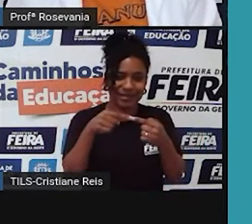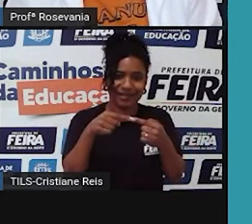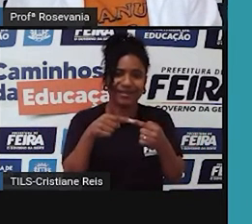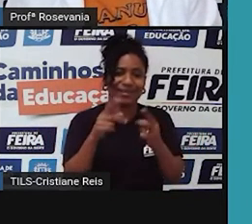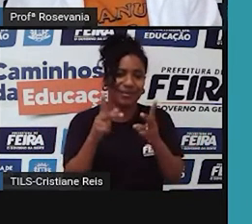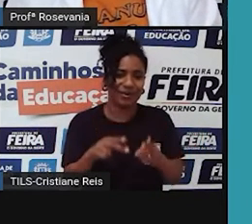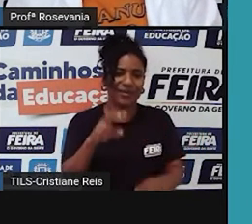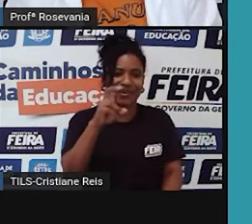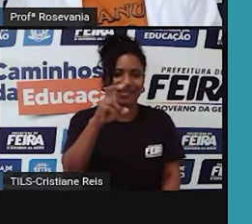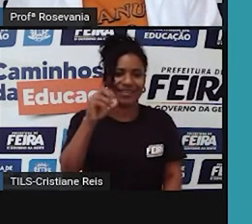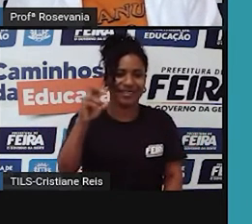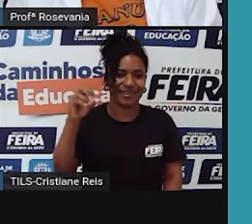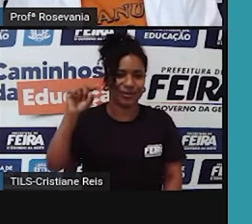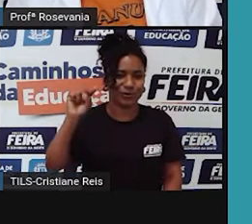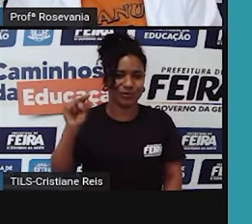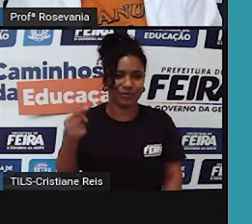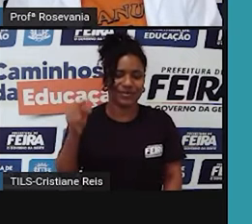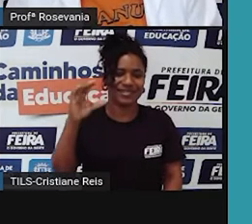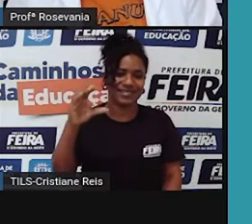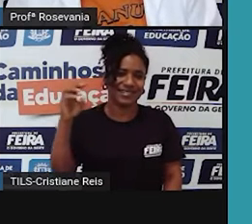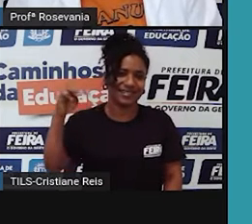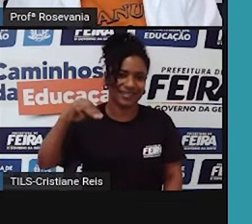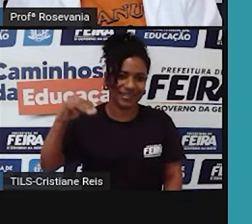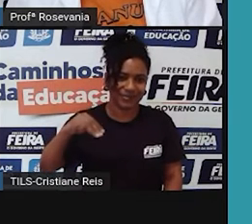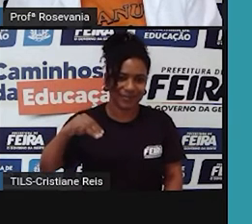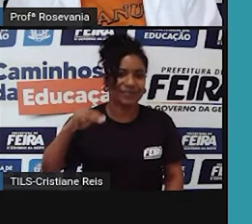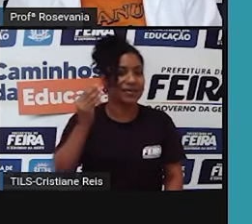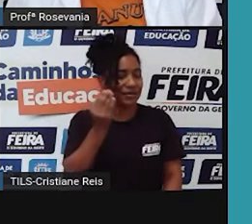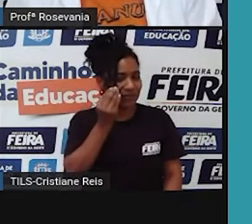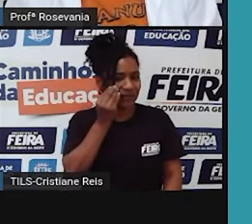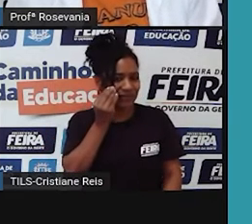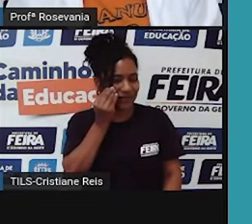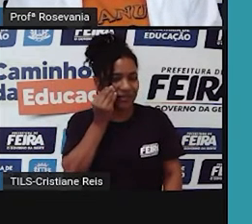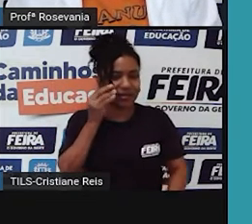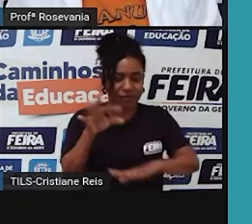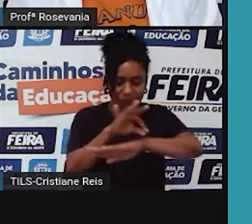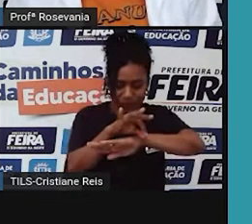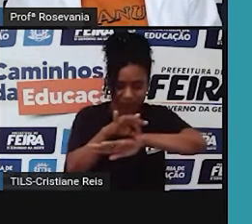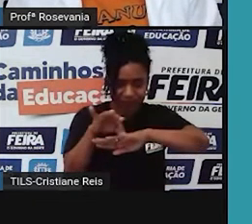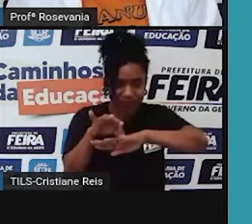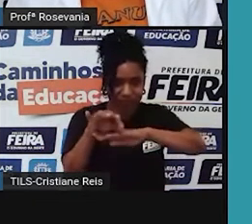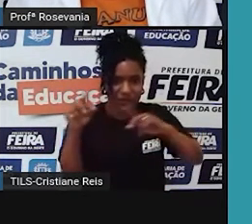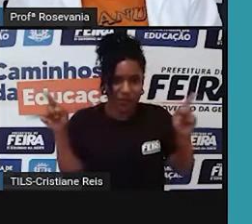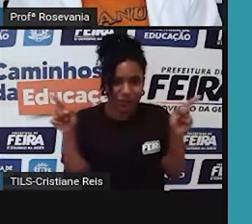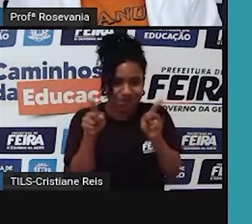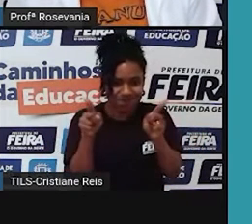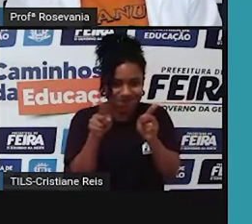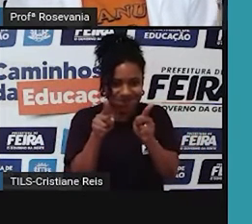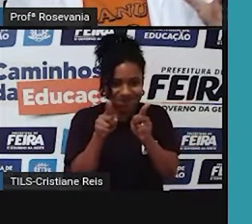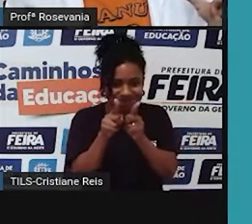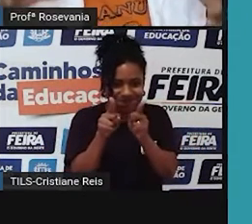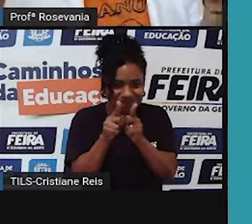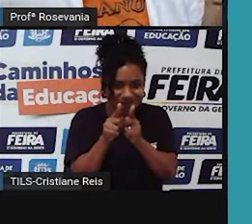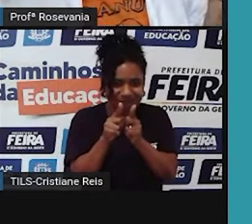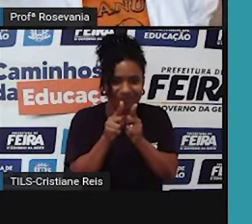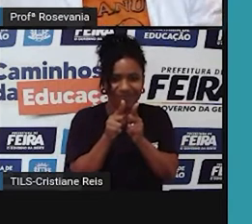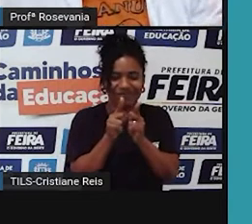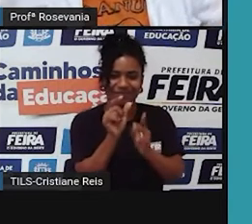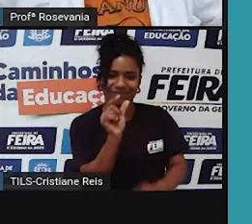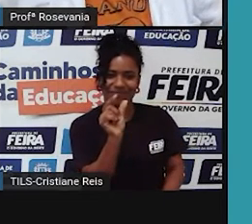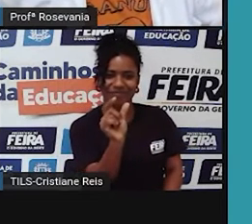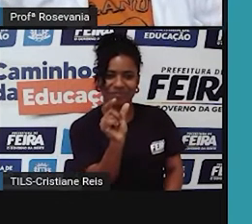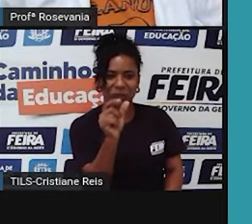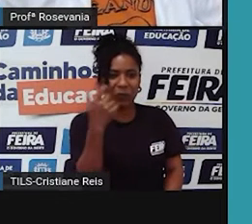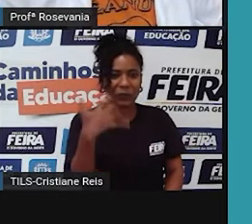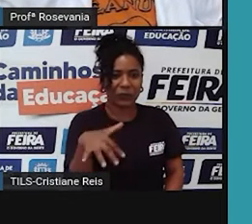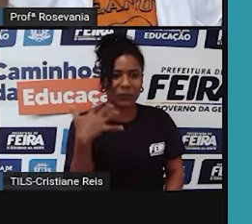centímetros. Então, ou seja, a realidade foi reduzida 500 mil vezes. Então, eu tenho um espaço